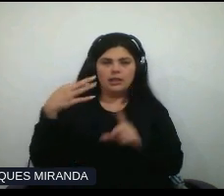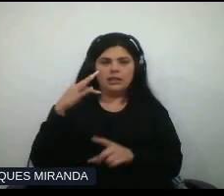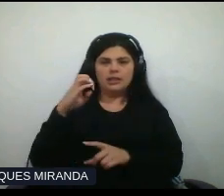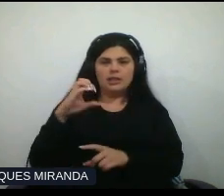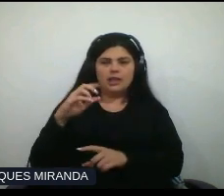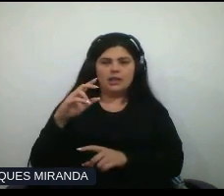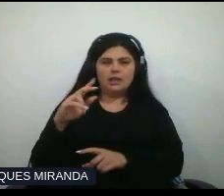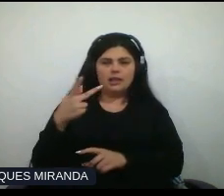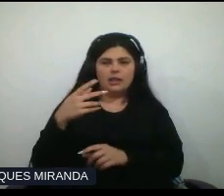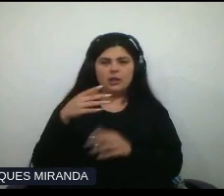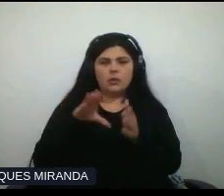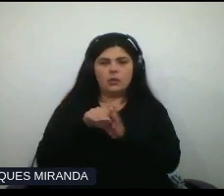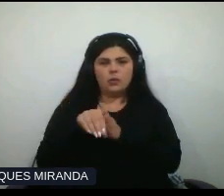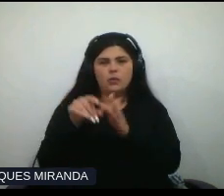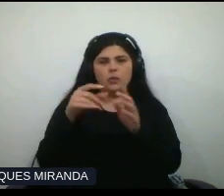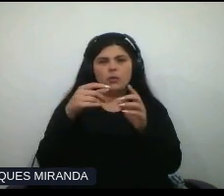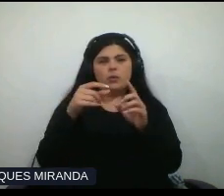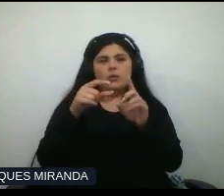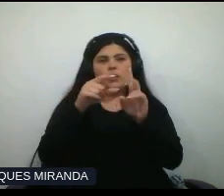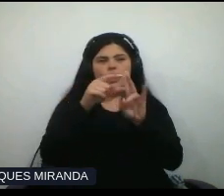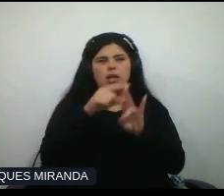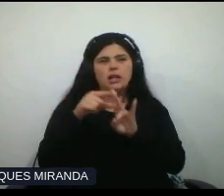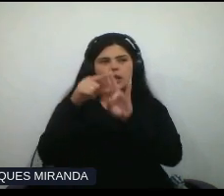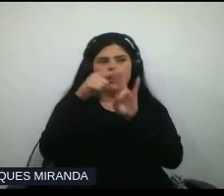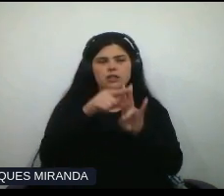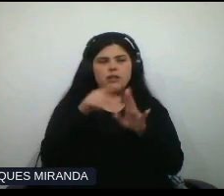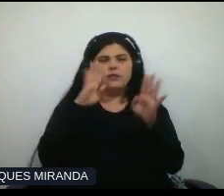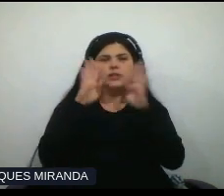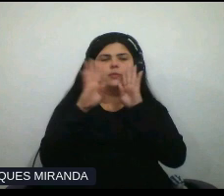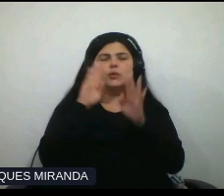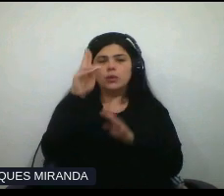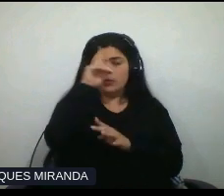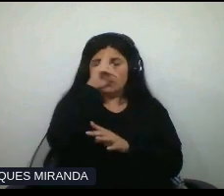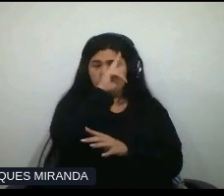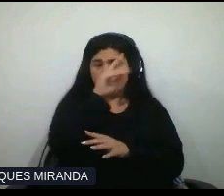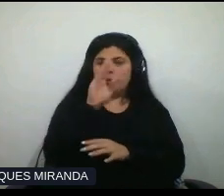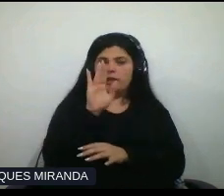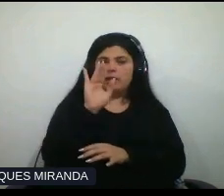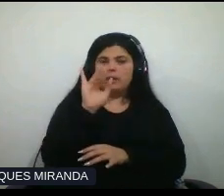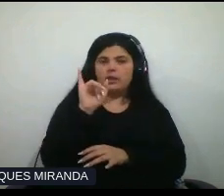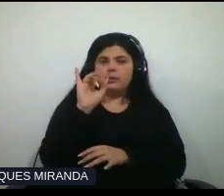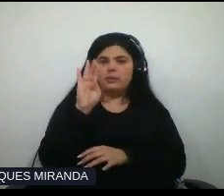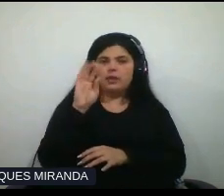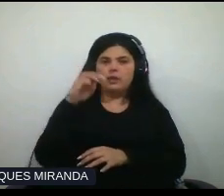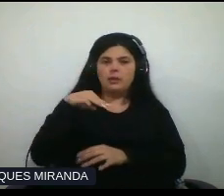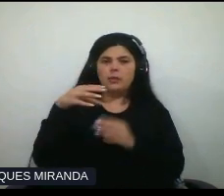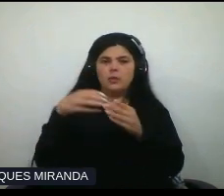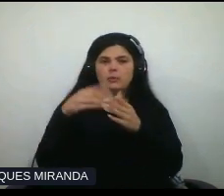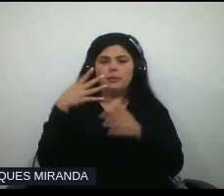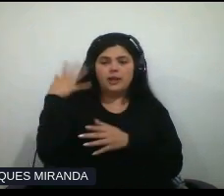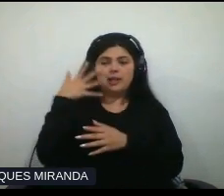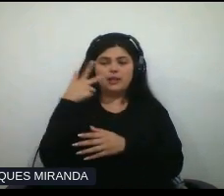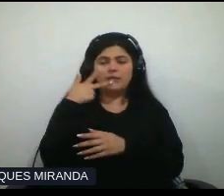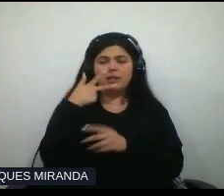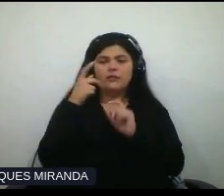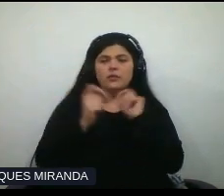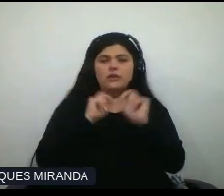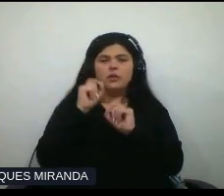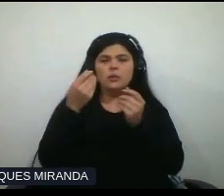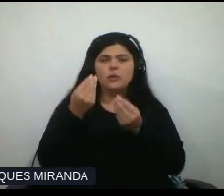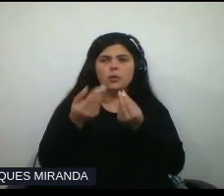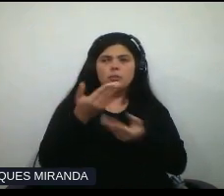era o Google, o LinkedIn, o Facebook, o Uber e a IBM, né? Era um grupo de palestras. A gente falava, como que a gente troca, mesmo